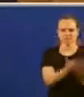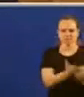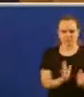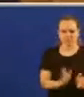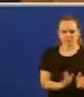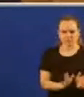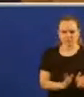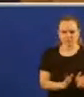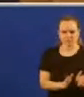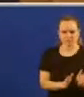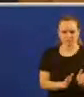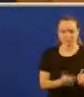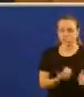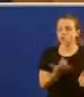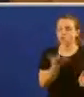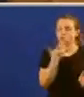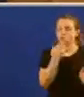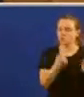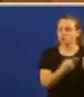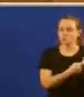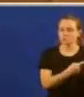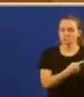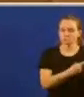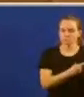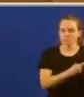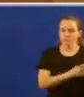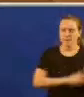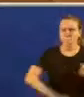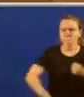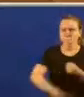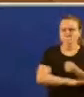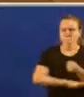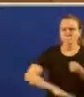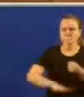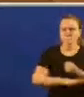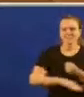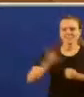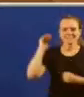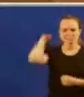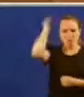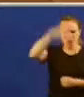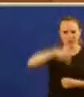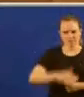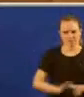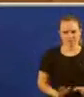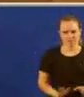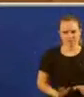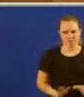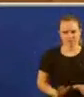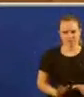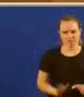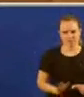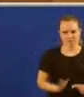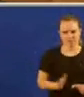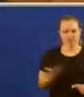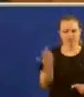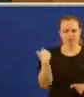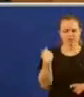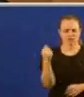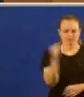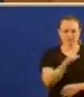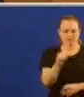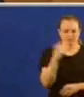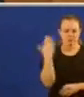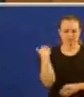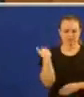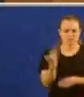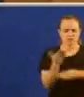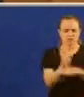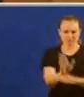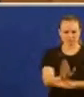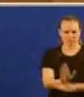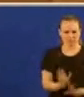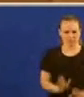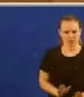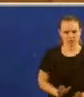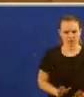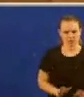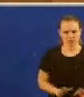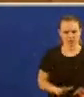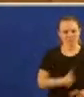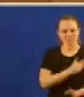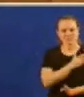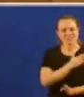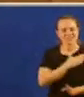propostas como estas bases democráticas que xa presentamos hai semanas e coa que queremos construir